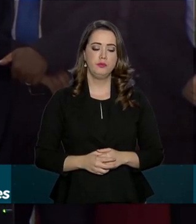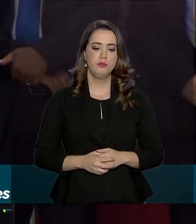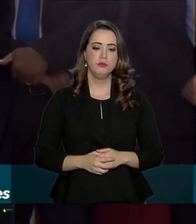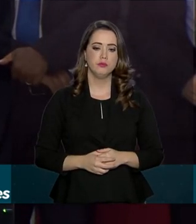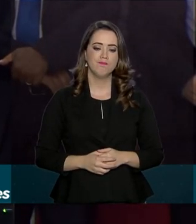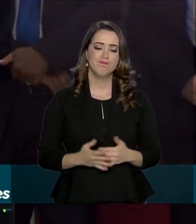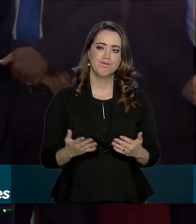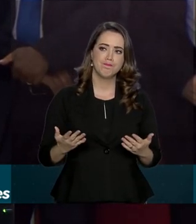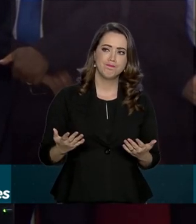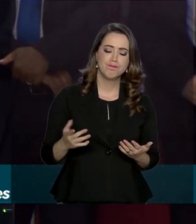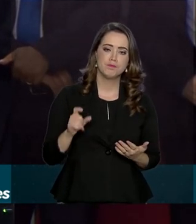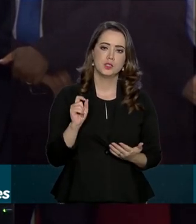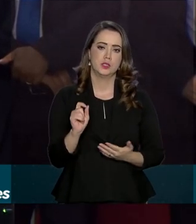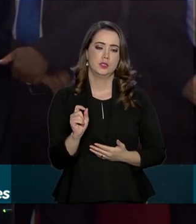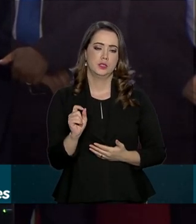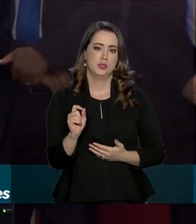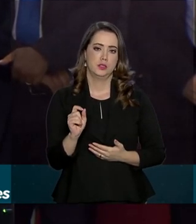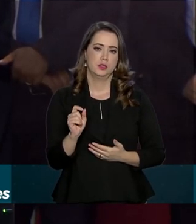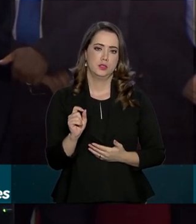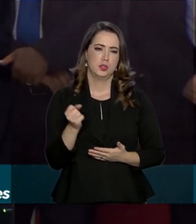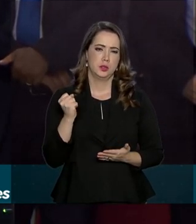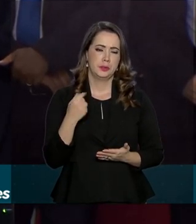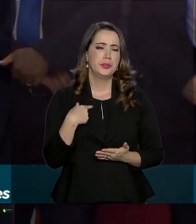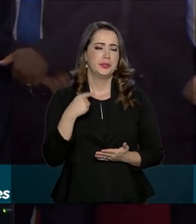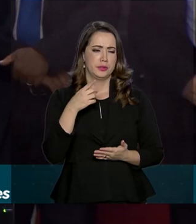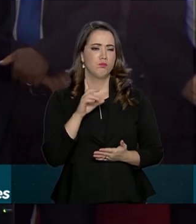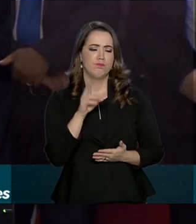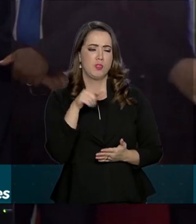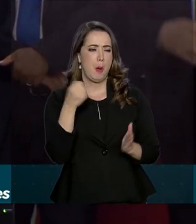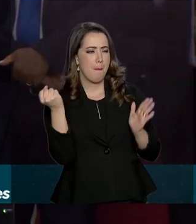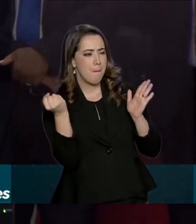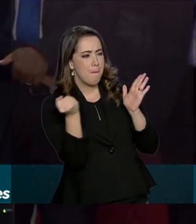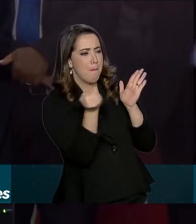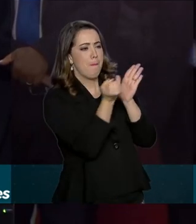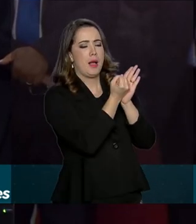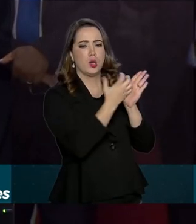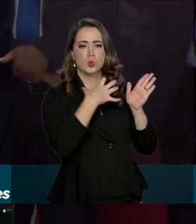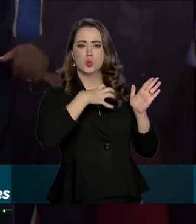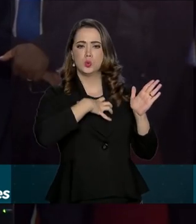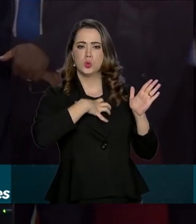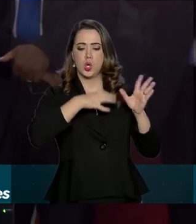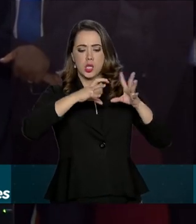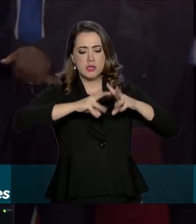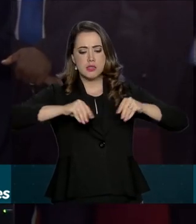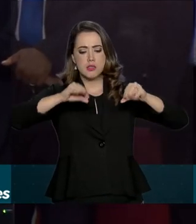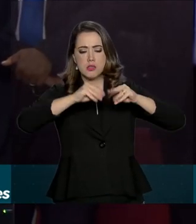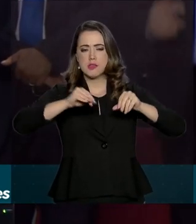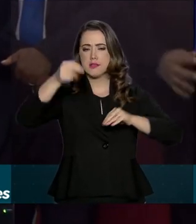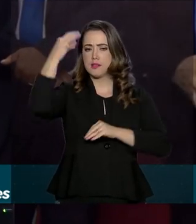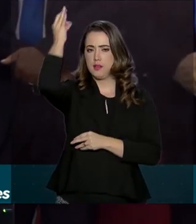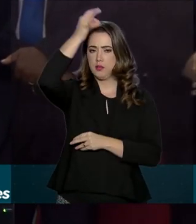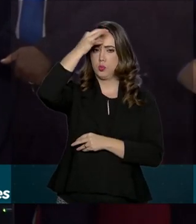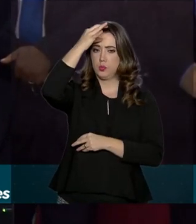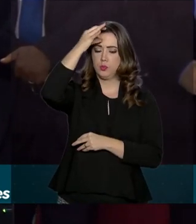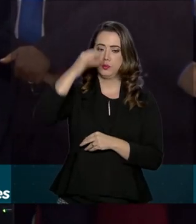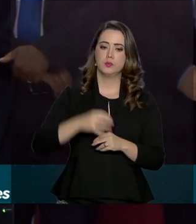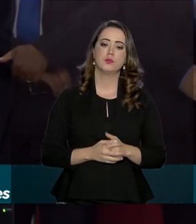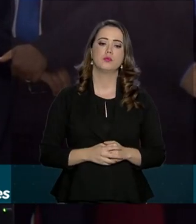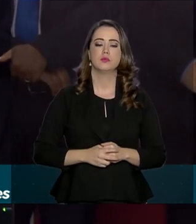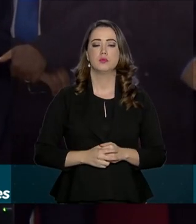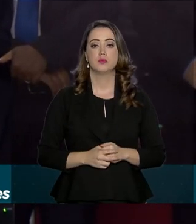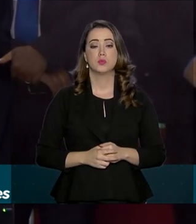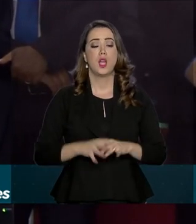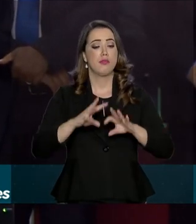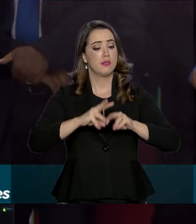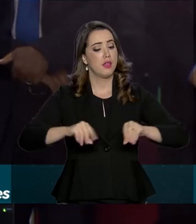E uma coisa marca a qualquer um que visita aquela terra santa,